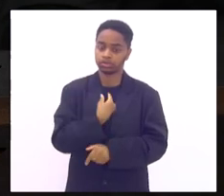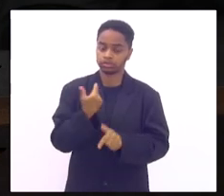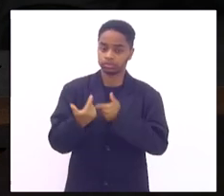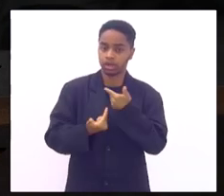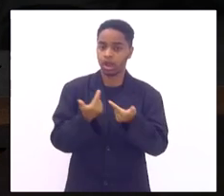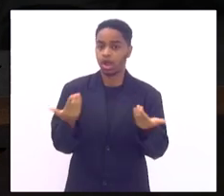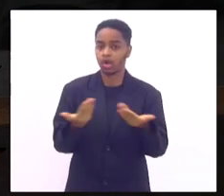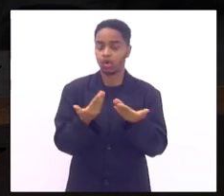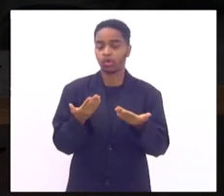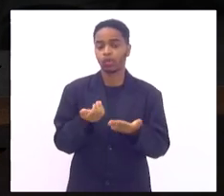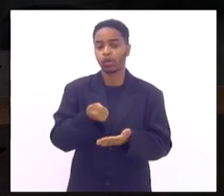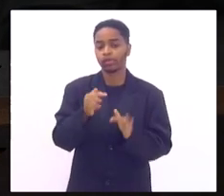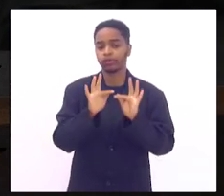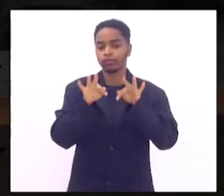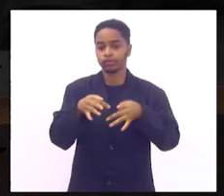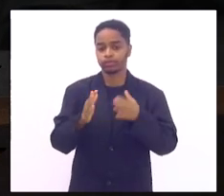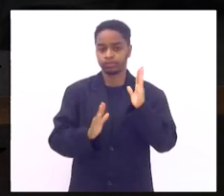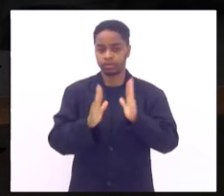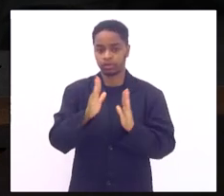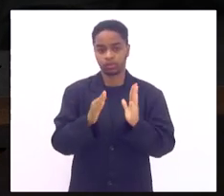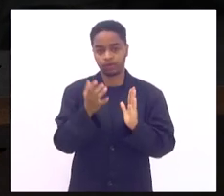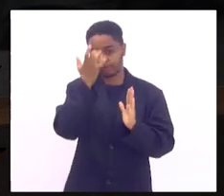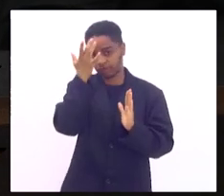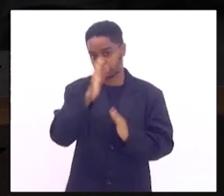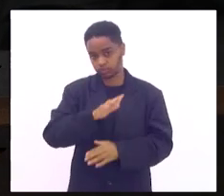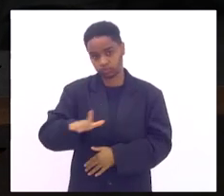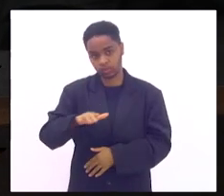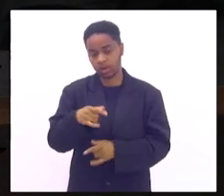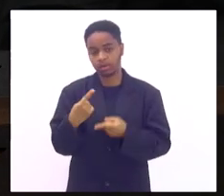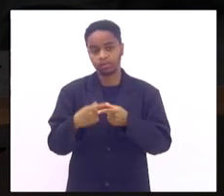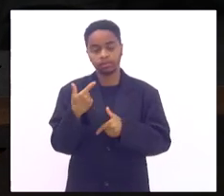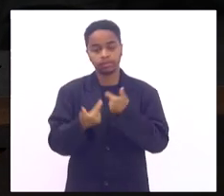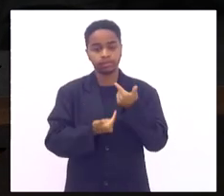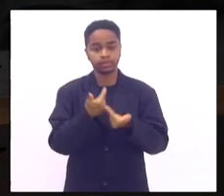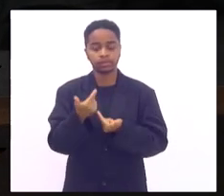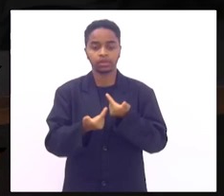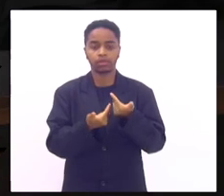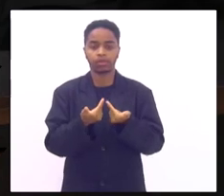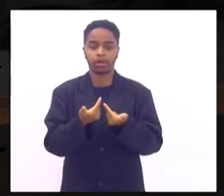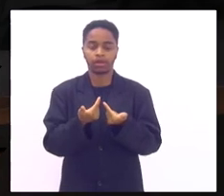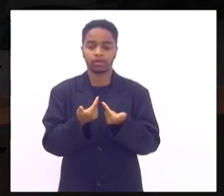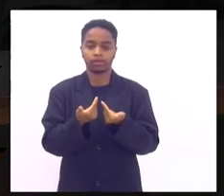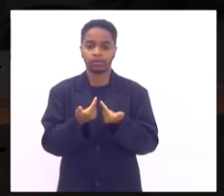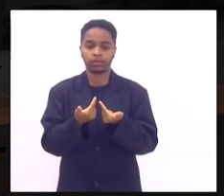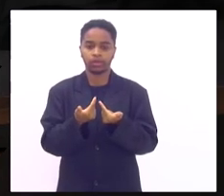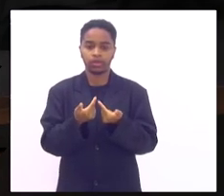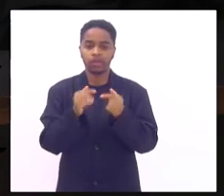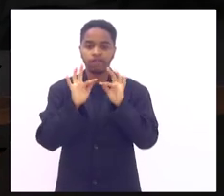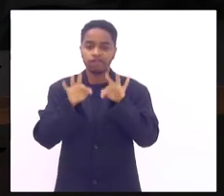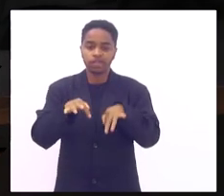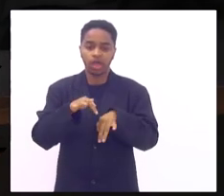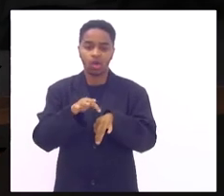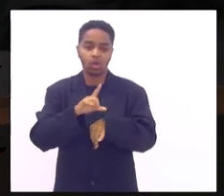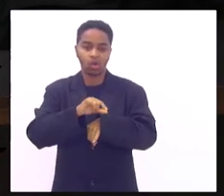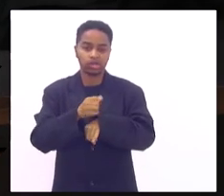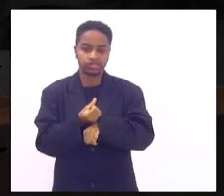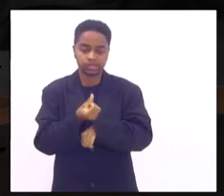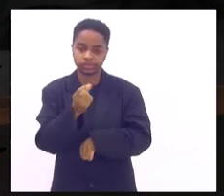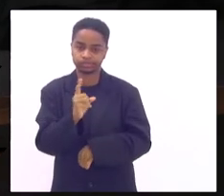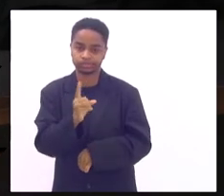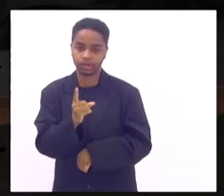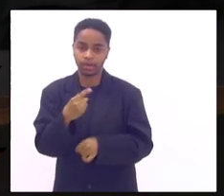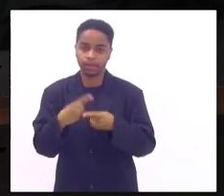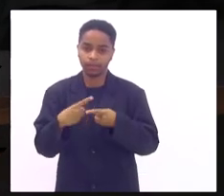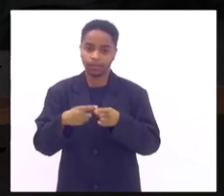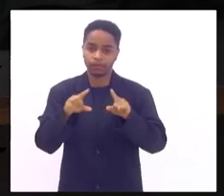encerramento do exercício, não é fácil, é um trabalho que ele não acaba às 18 horas, o servidor público